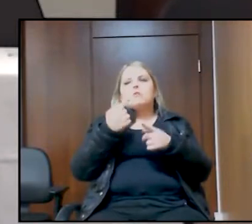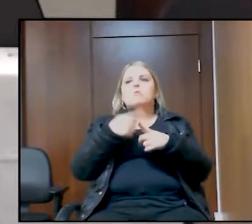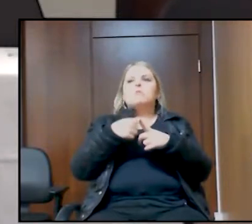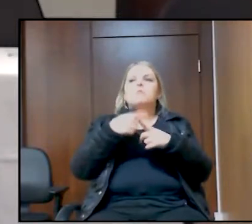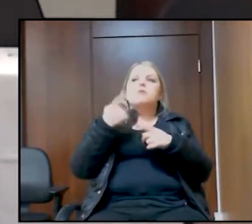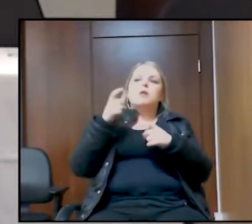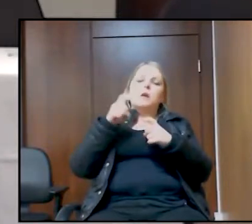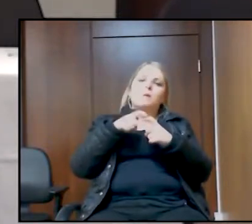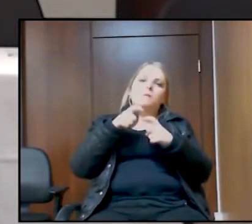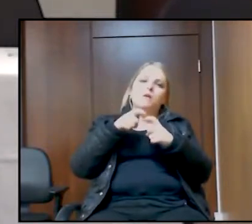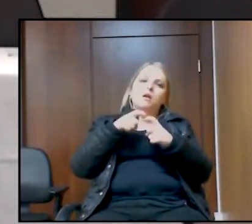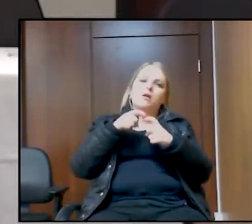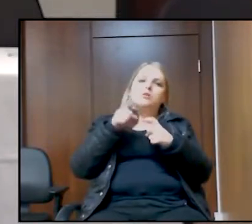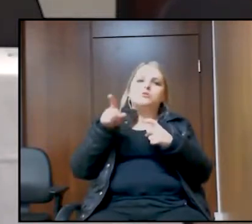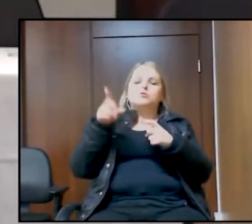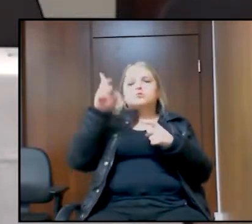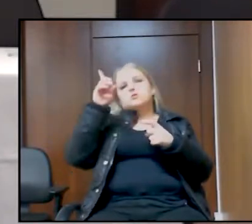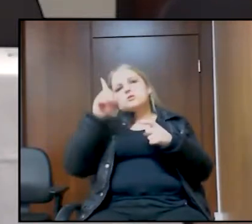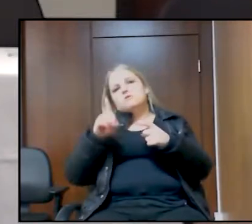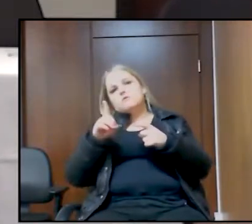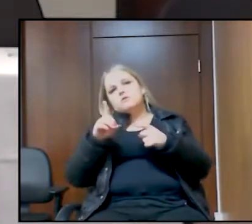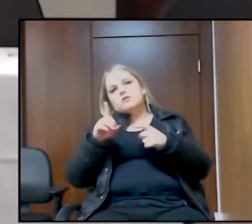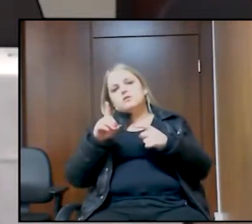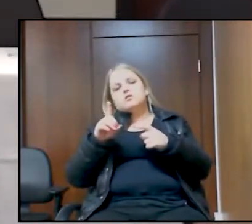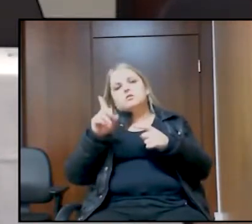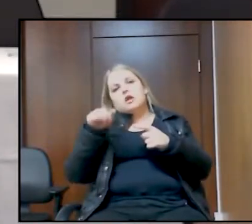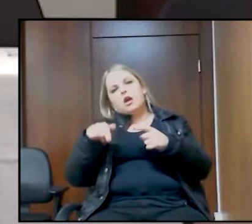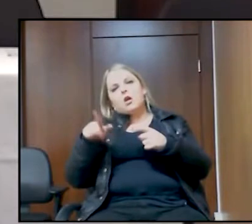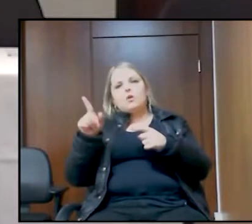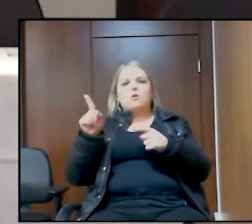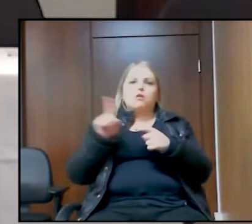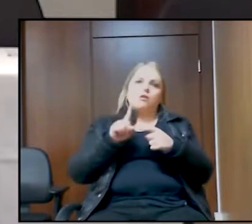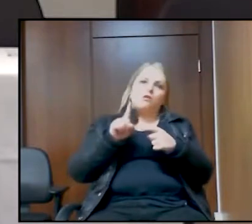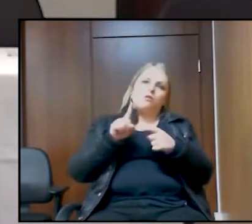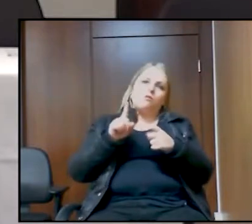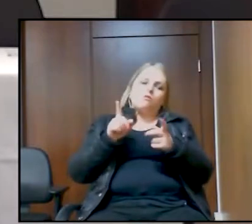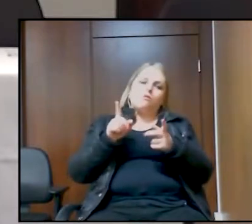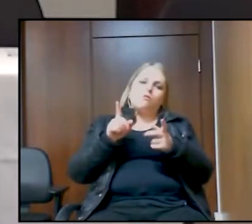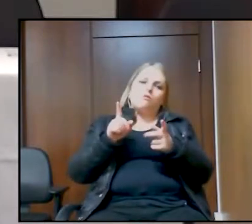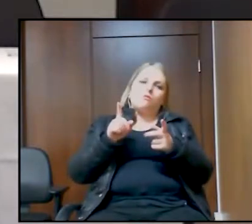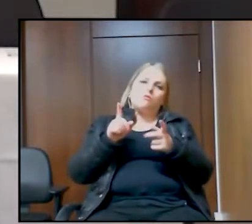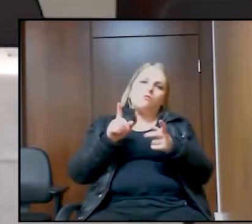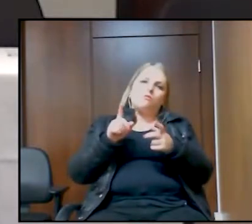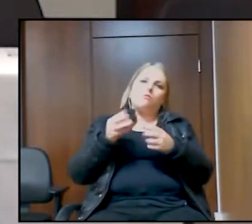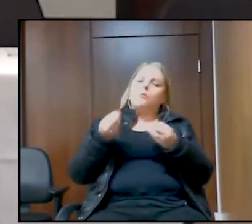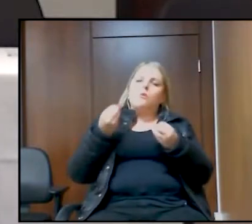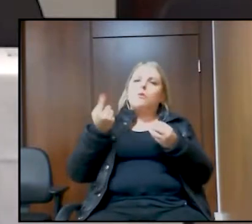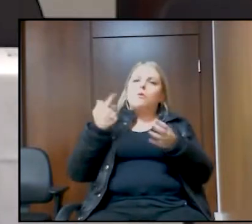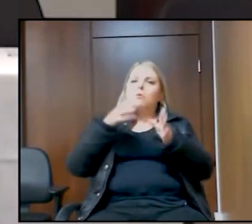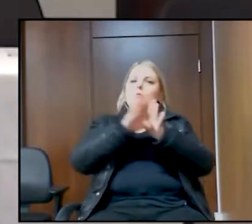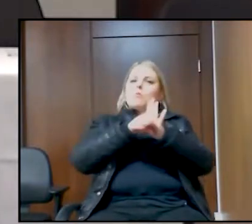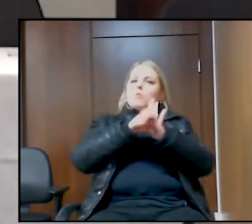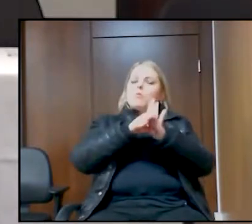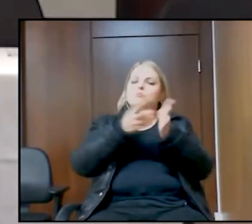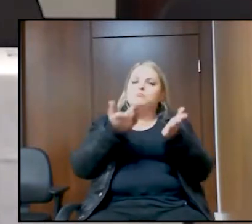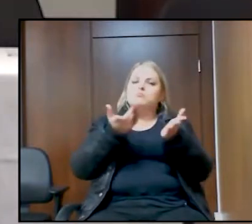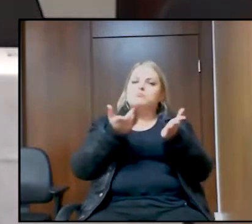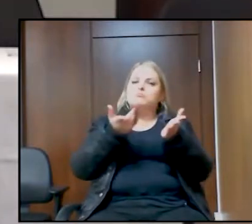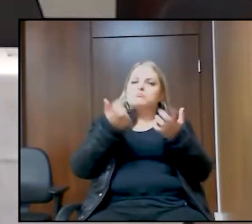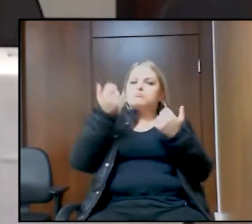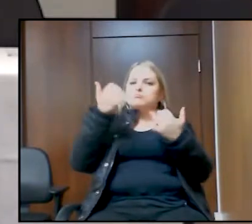diz se eu sou deficiente ou não? Qual é que conceito fundamenta isso?